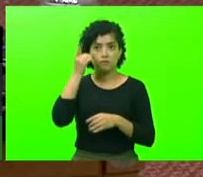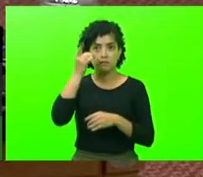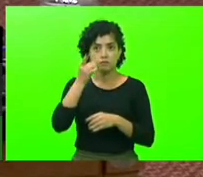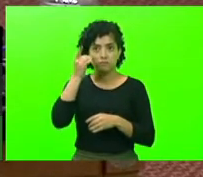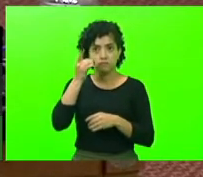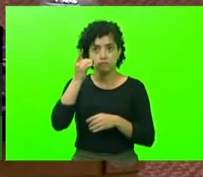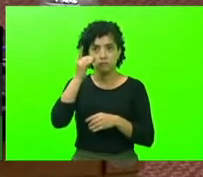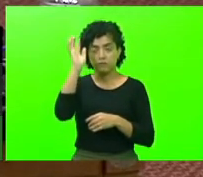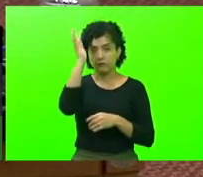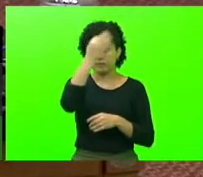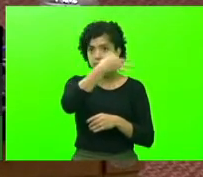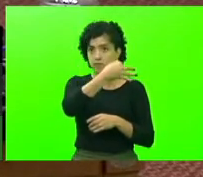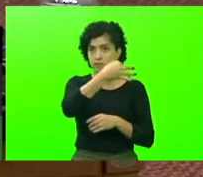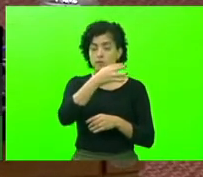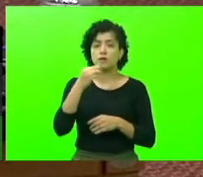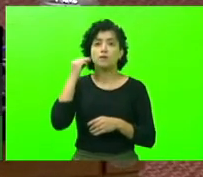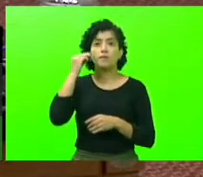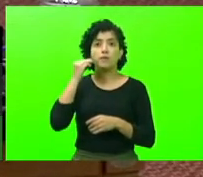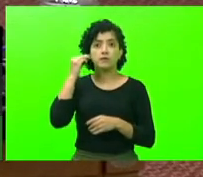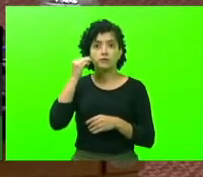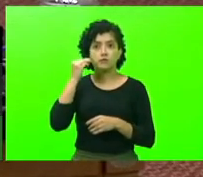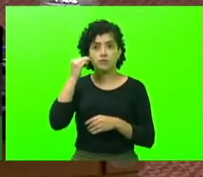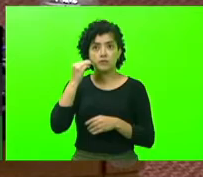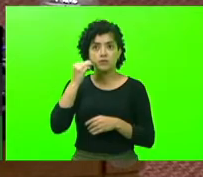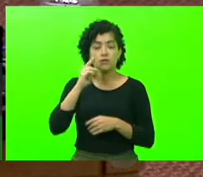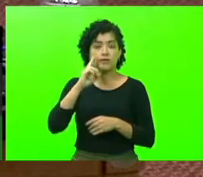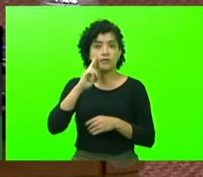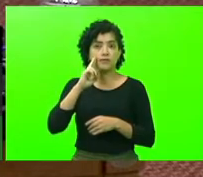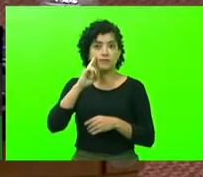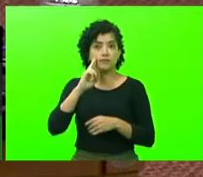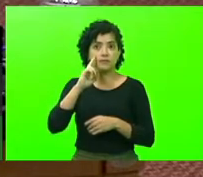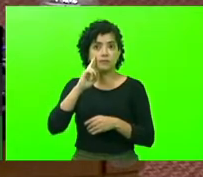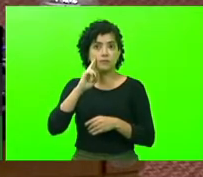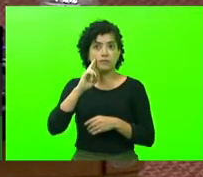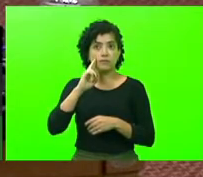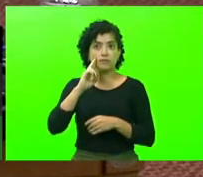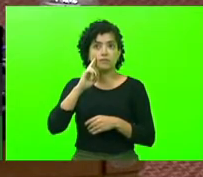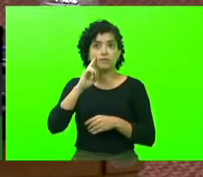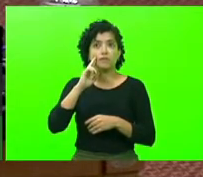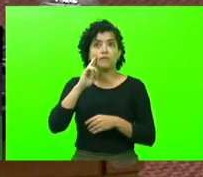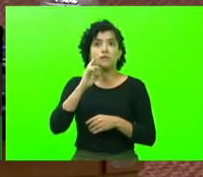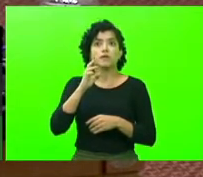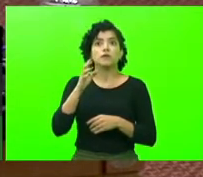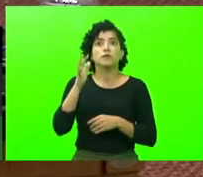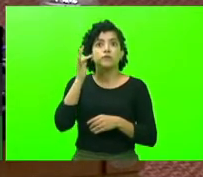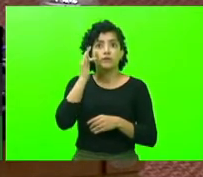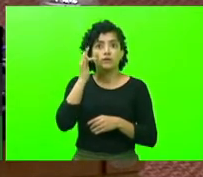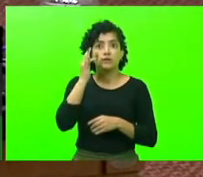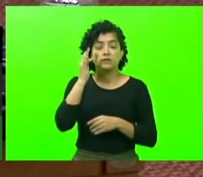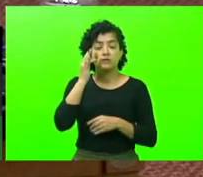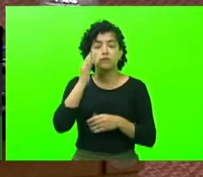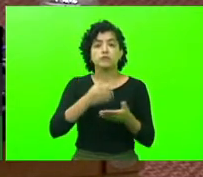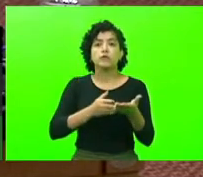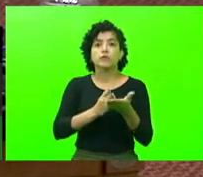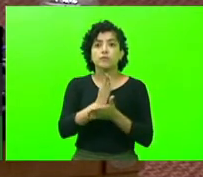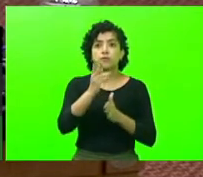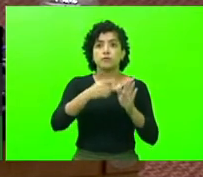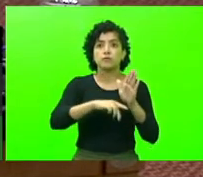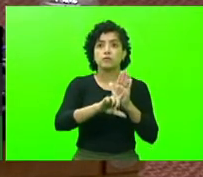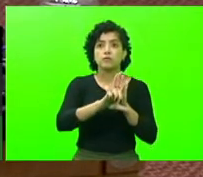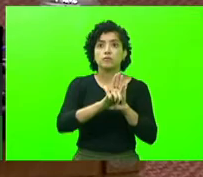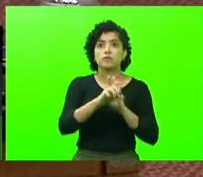da Luz, Márcio Machados, Ivan Nats e Fernando Krelling, foi aprovado em segundo turno o projeto de lei complementar